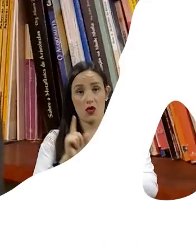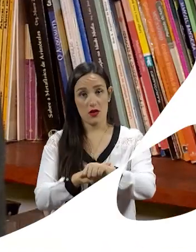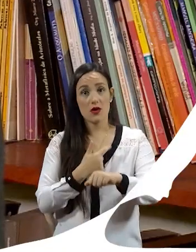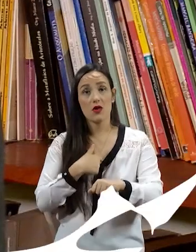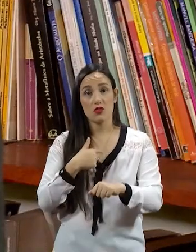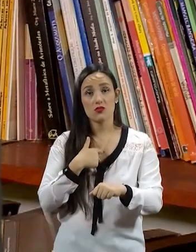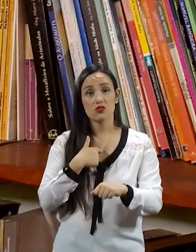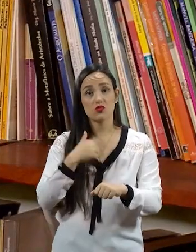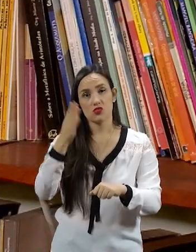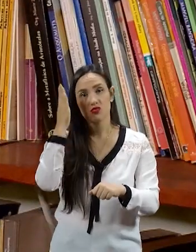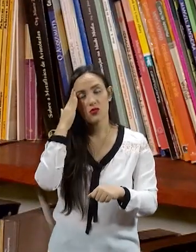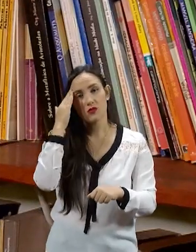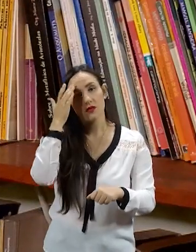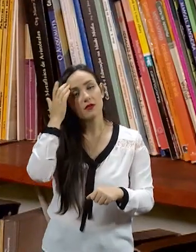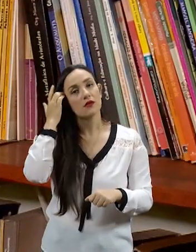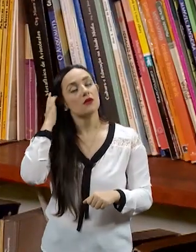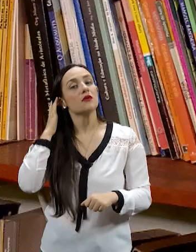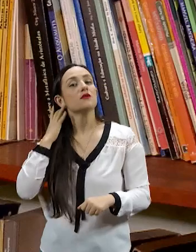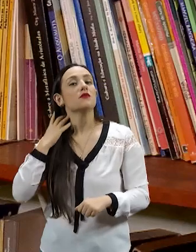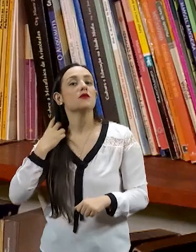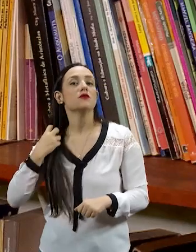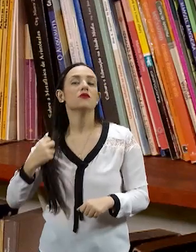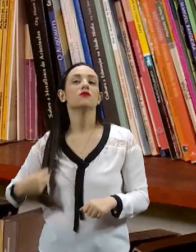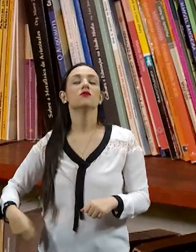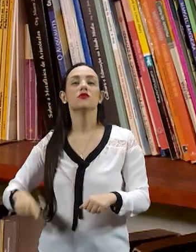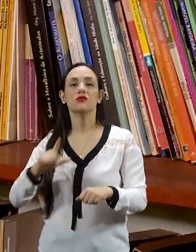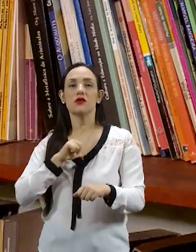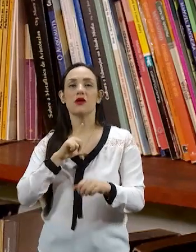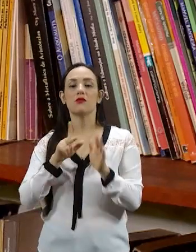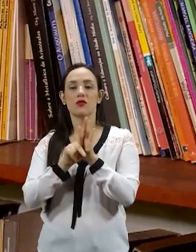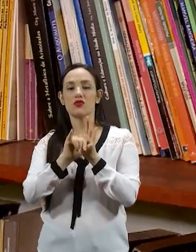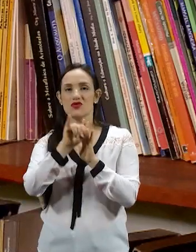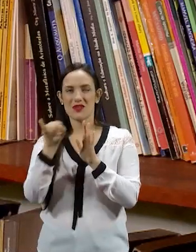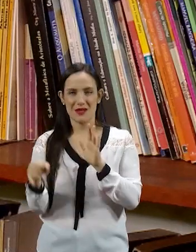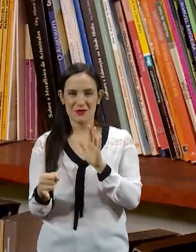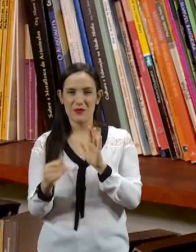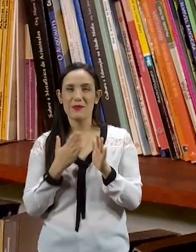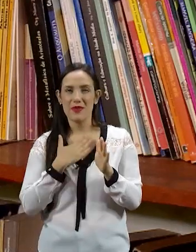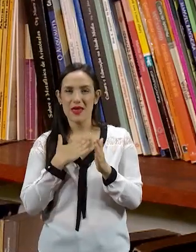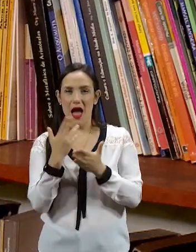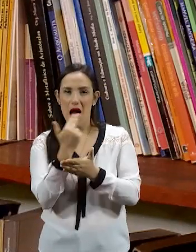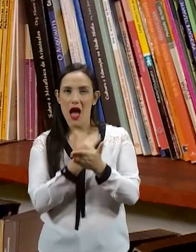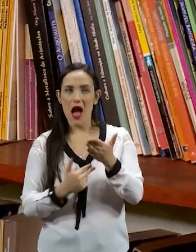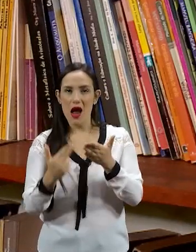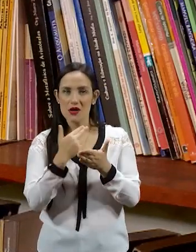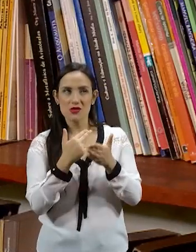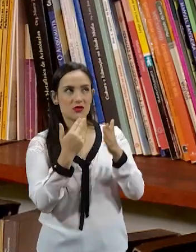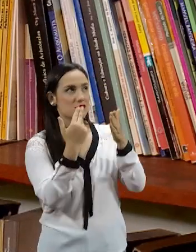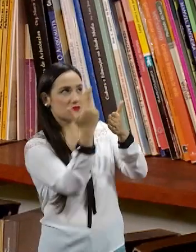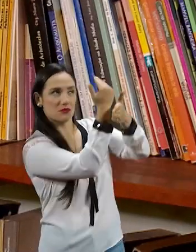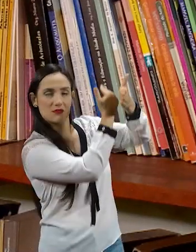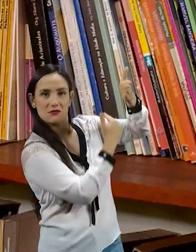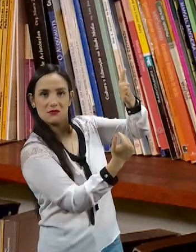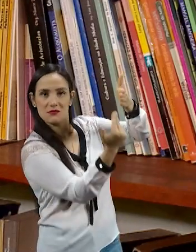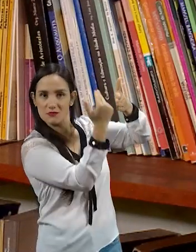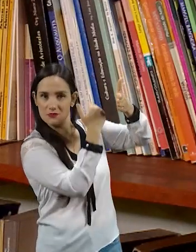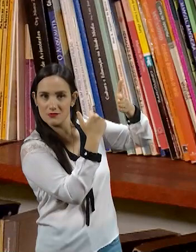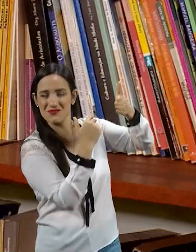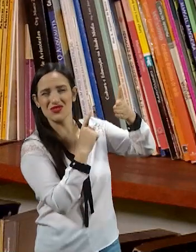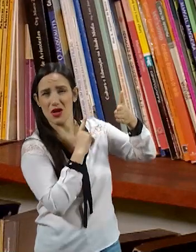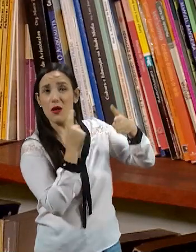Quando eu soube que tinha esse projeto, já faltava um dia para entregar o projeto. Então eu tinha pouco